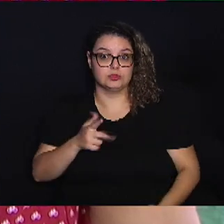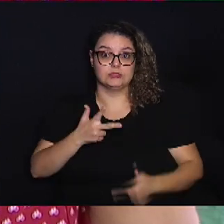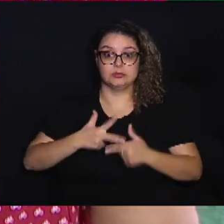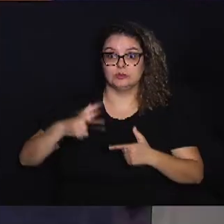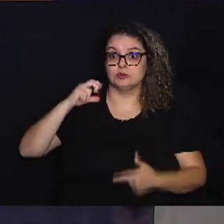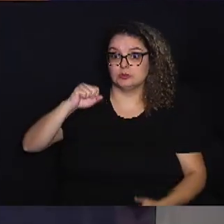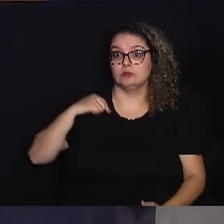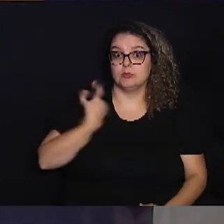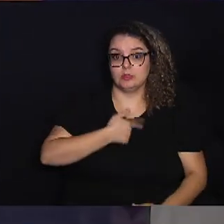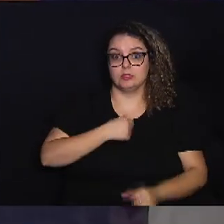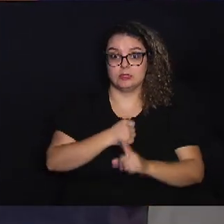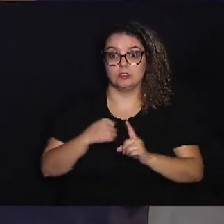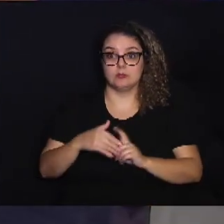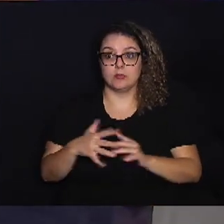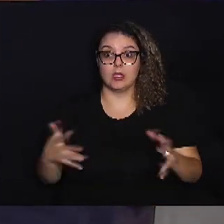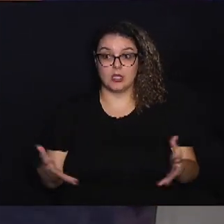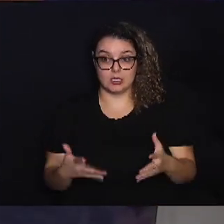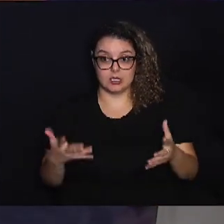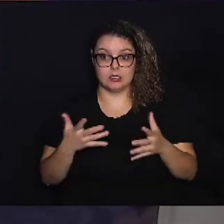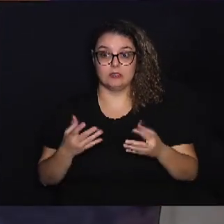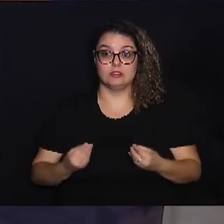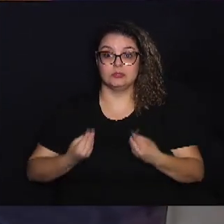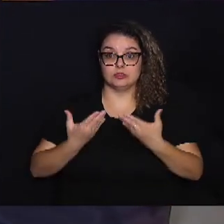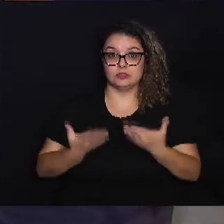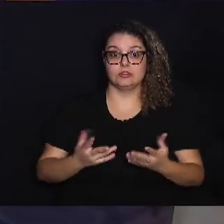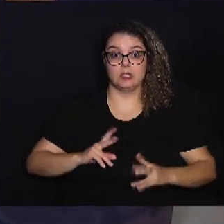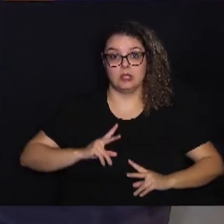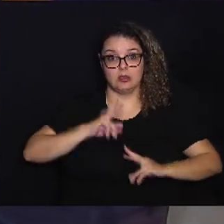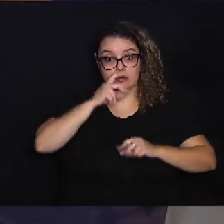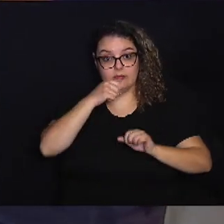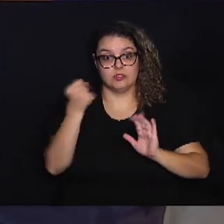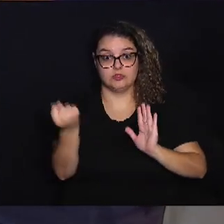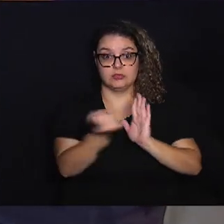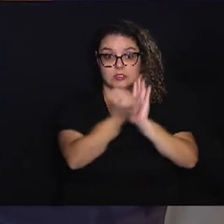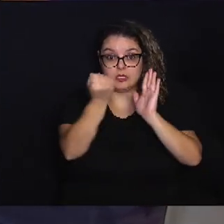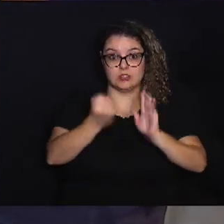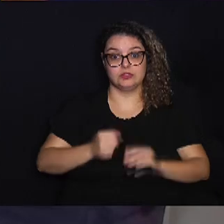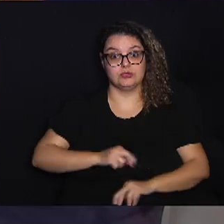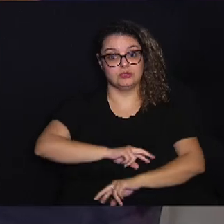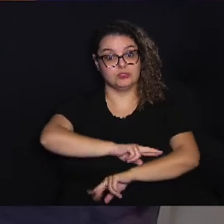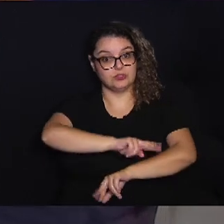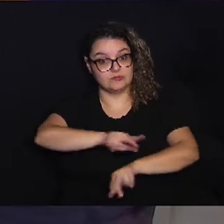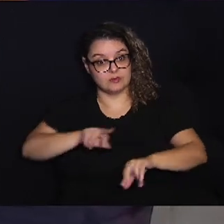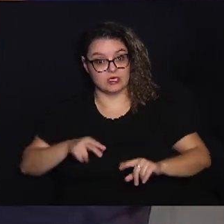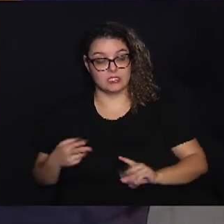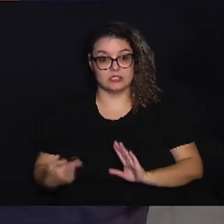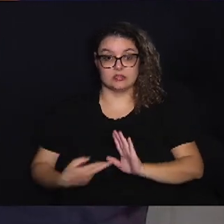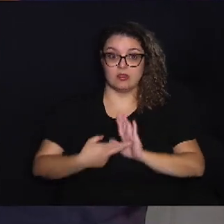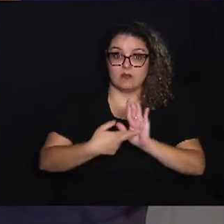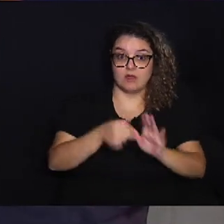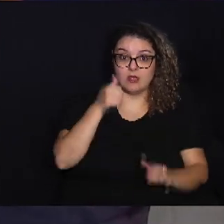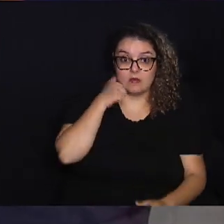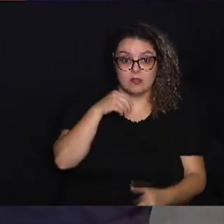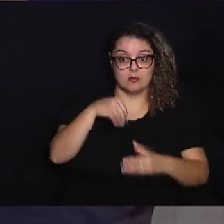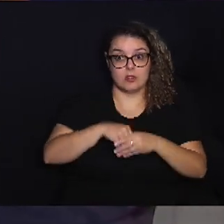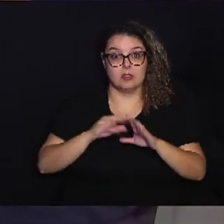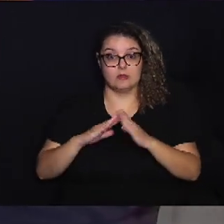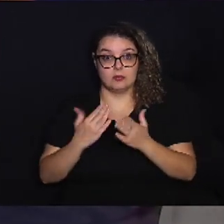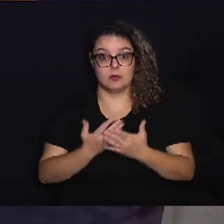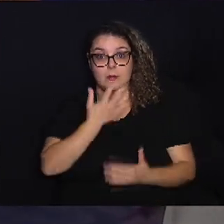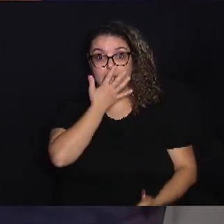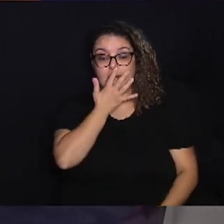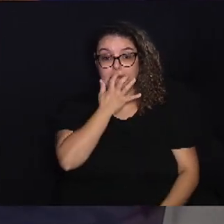nossa sociedade. A iniciativa de trazer a força e o legado de grandes referências femininas para dentro da escola nasceu